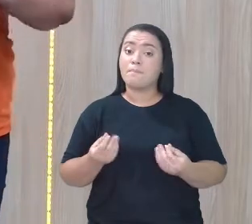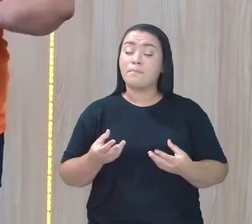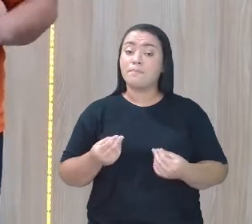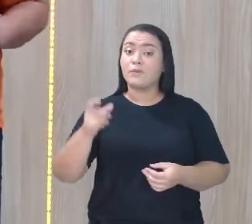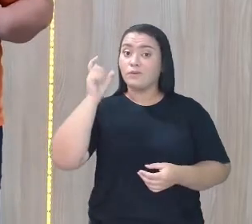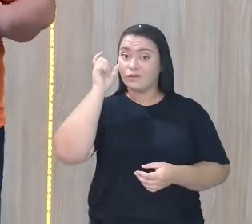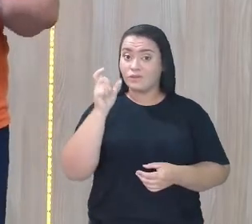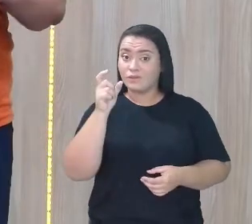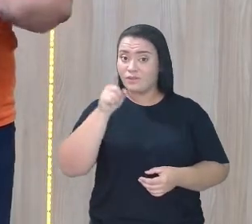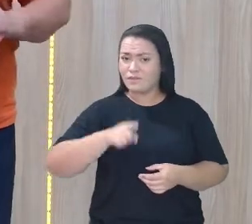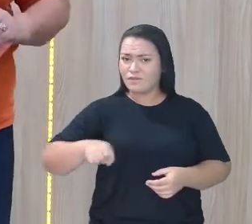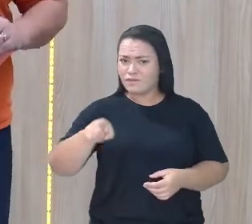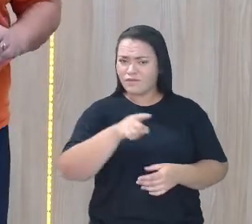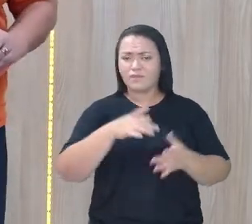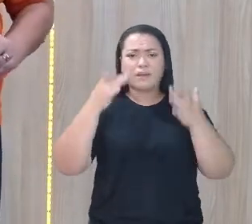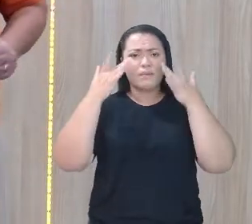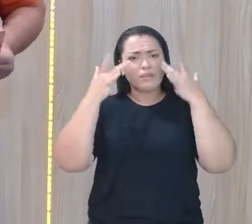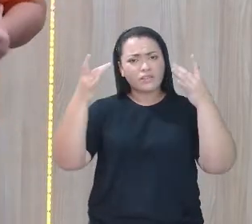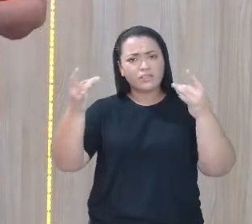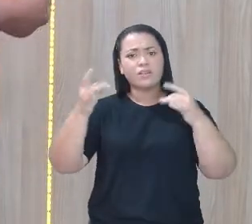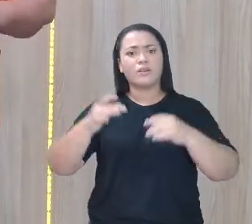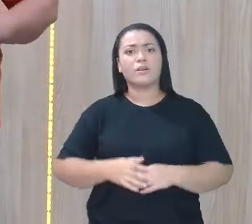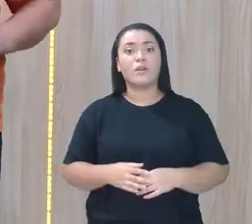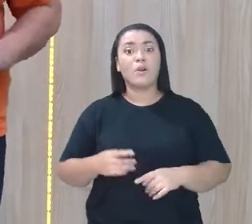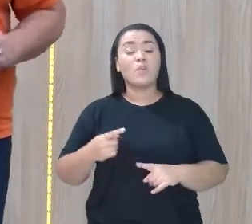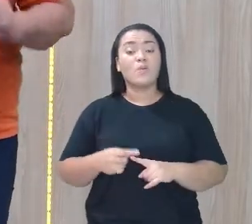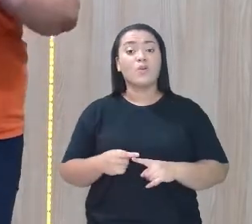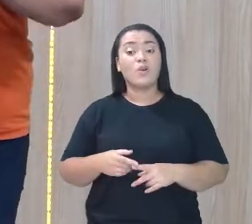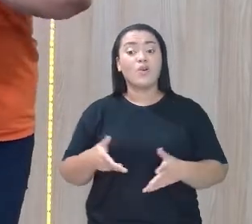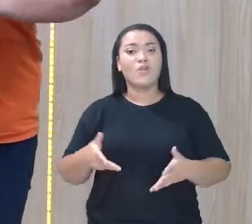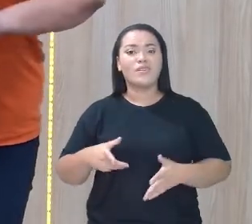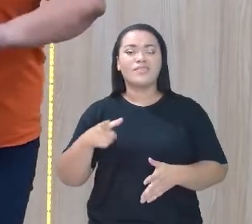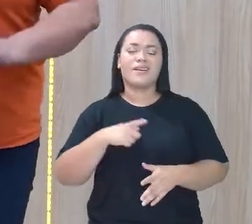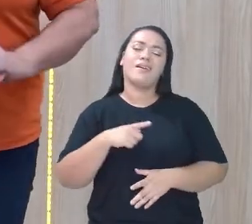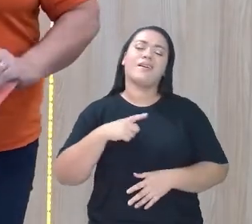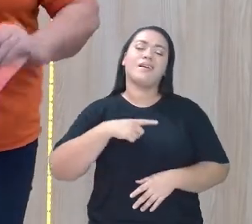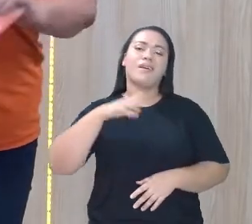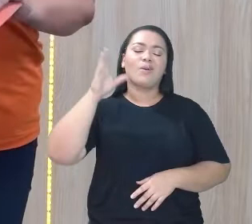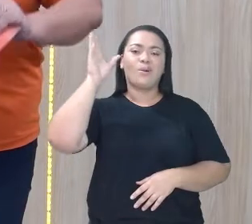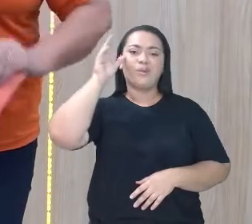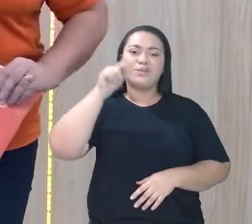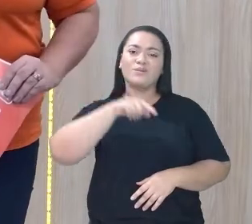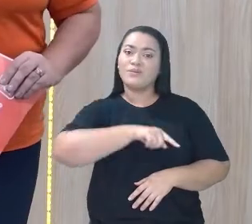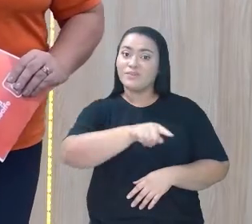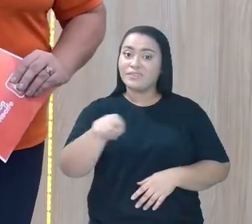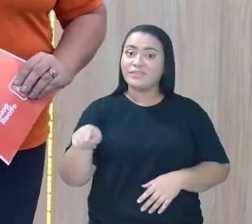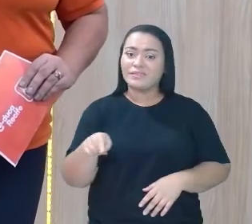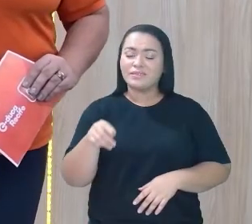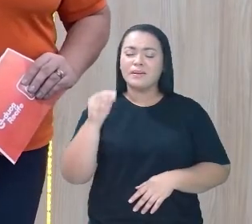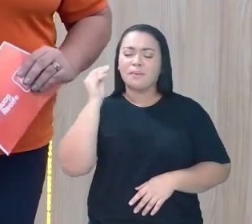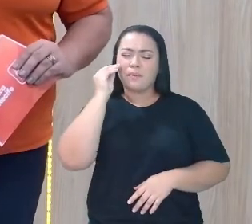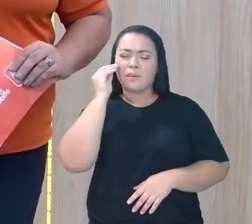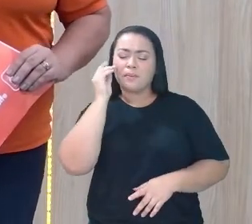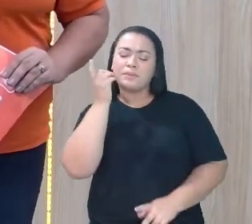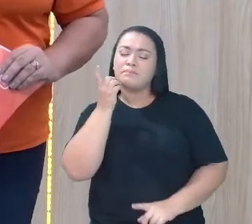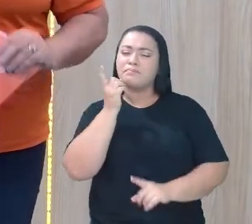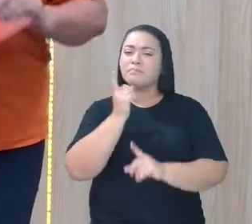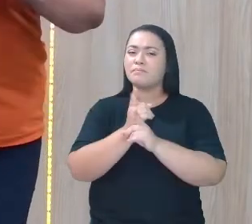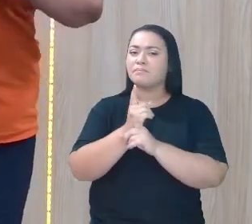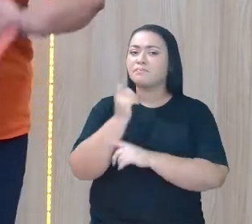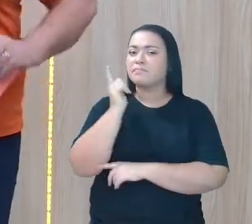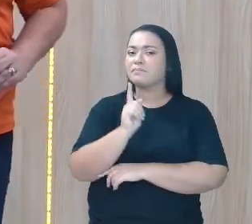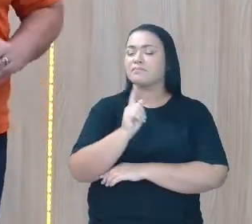interessante que vocês prestem atenção, porque eu tenho hoje uma curiosidade aí para vocês tentarem